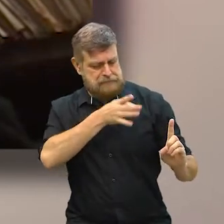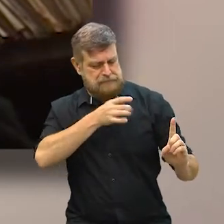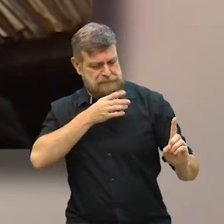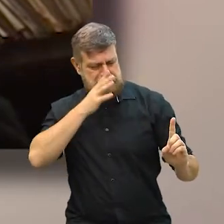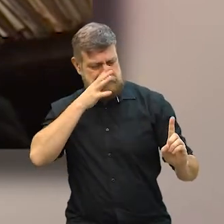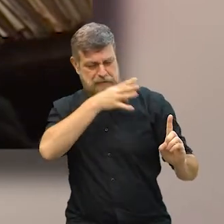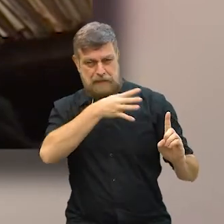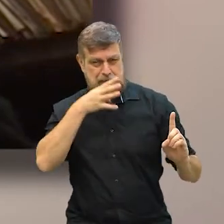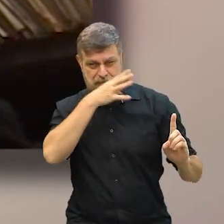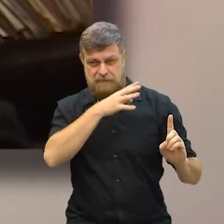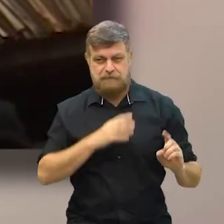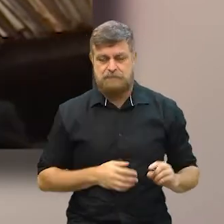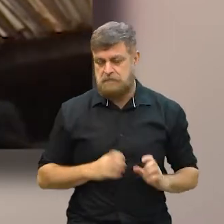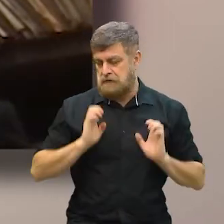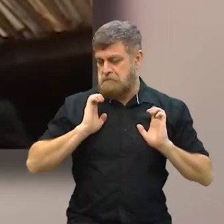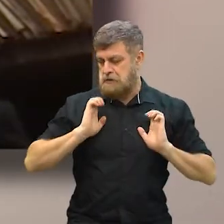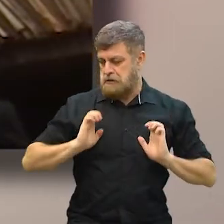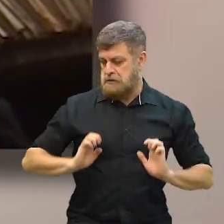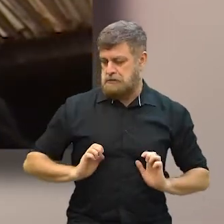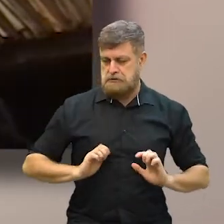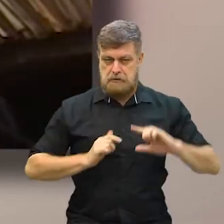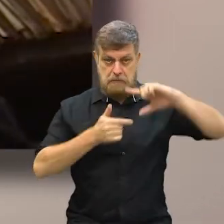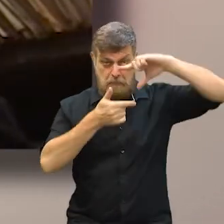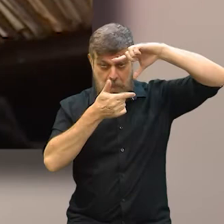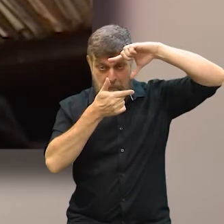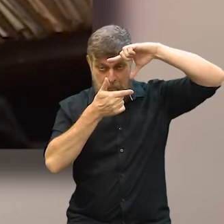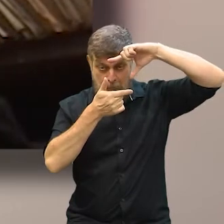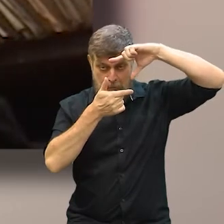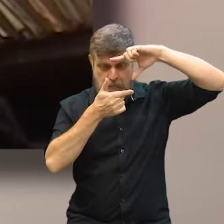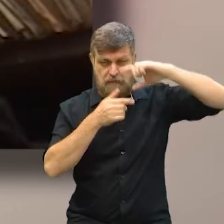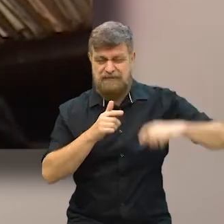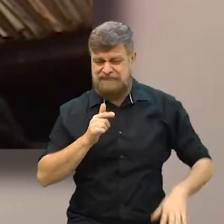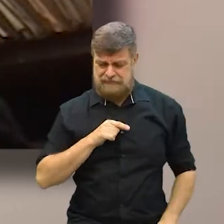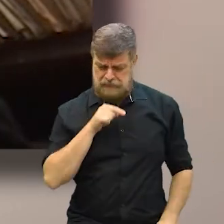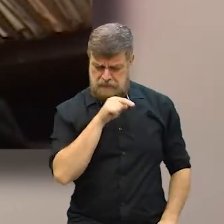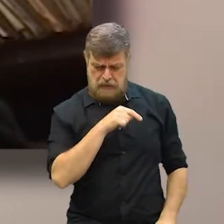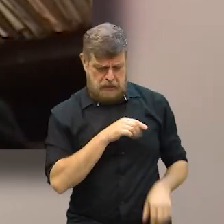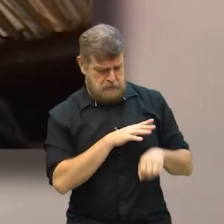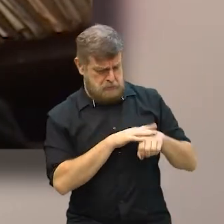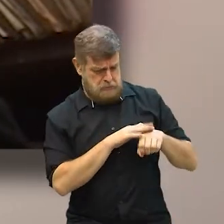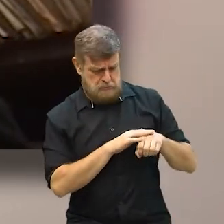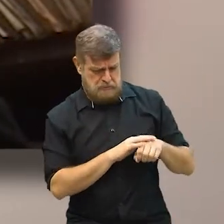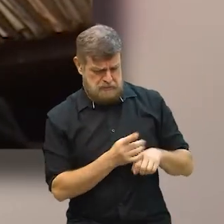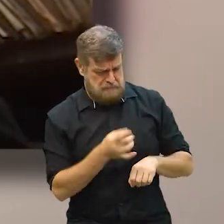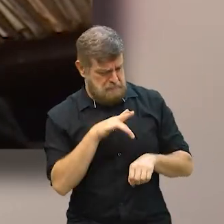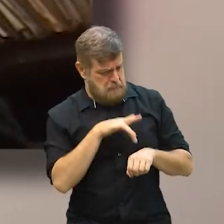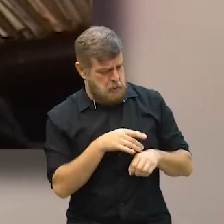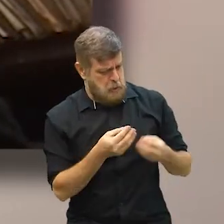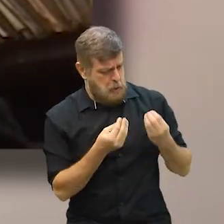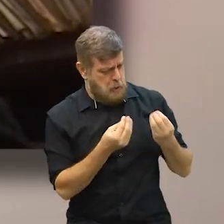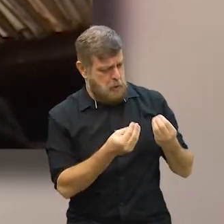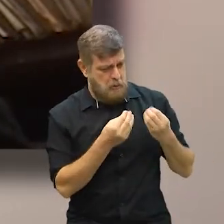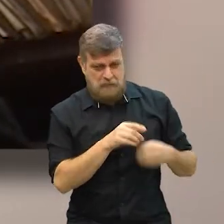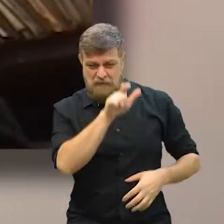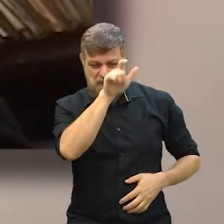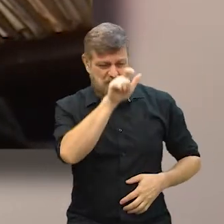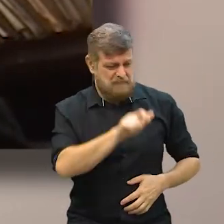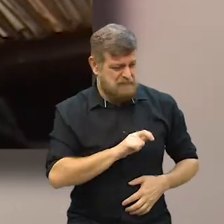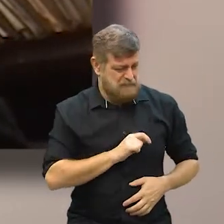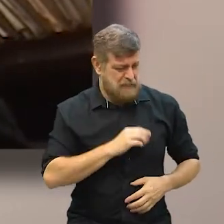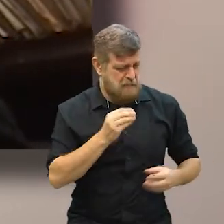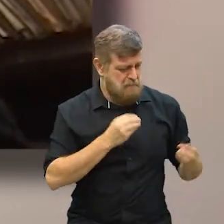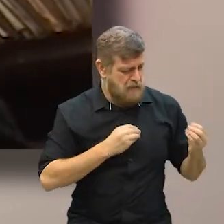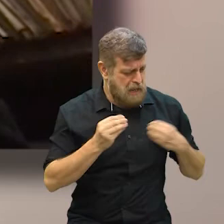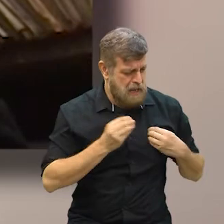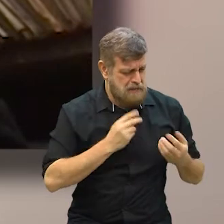as pessoas têm, moralistas, com relação à doença, como a doença da